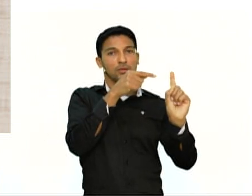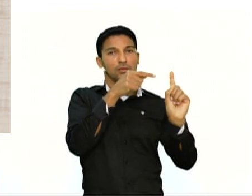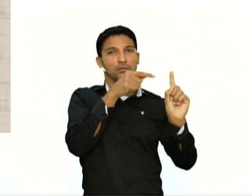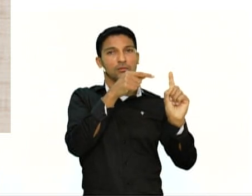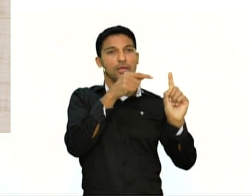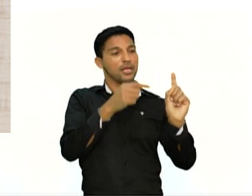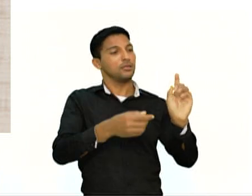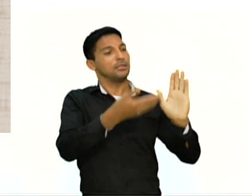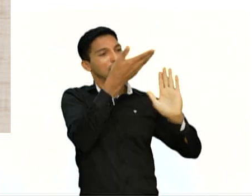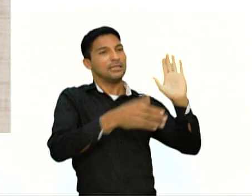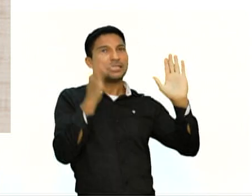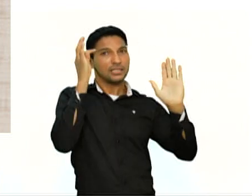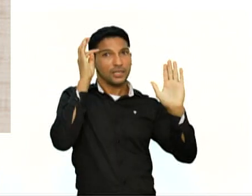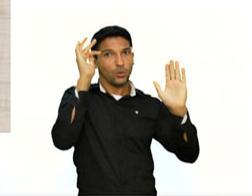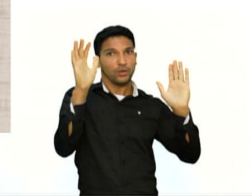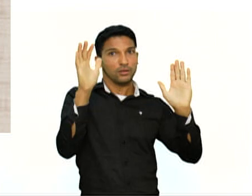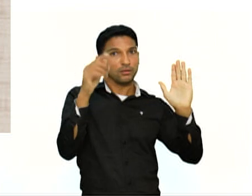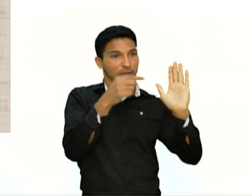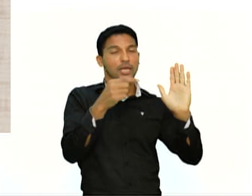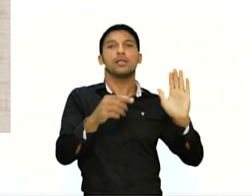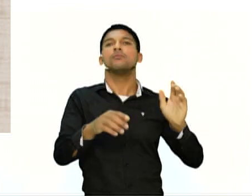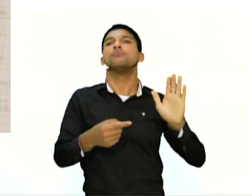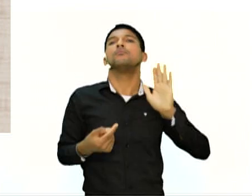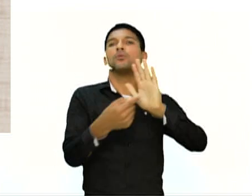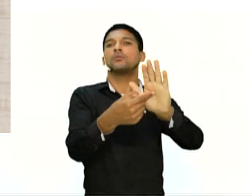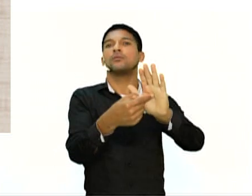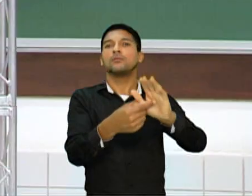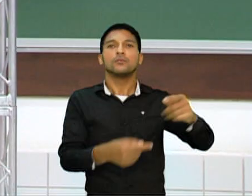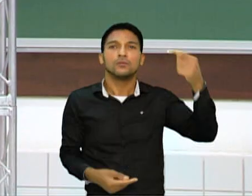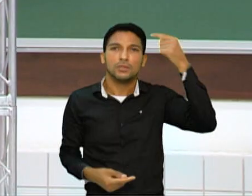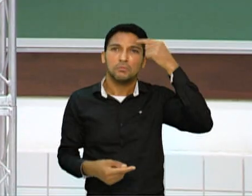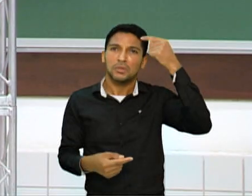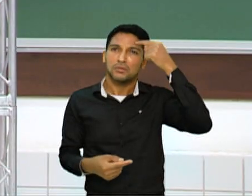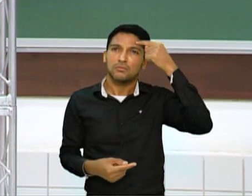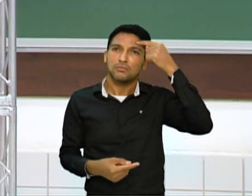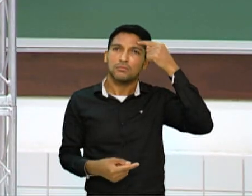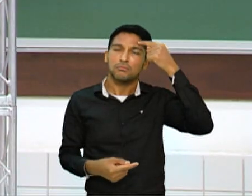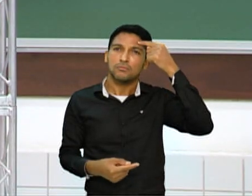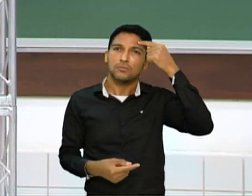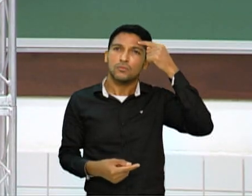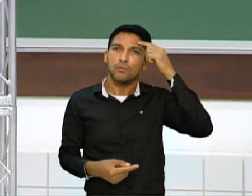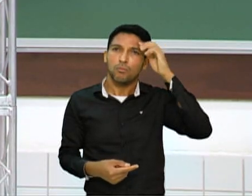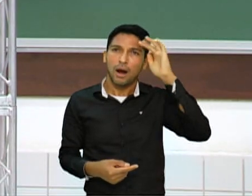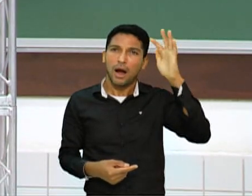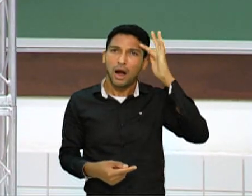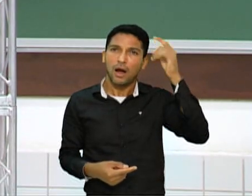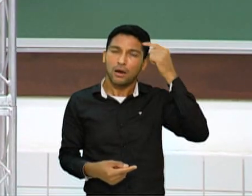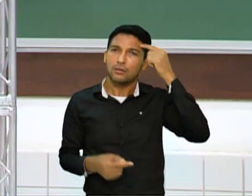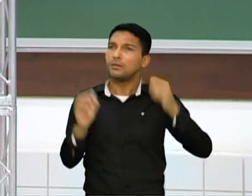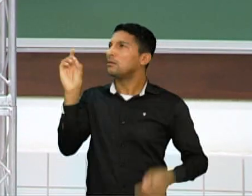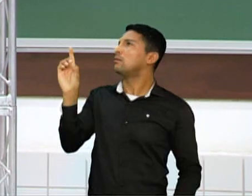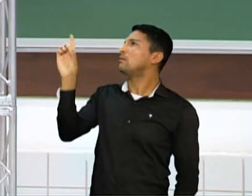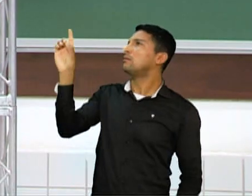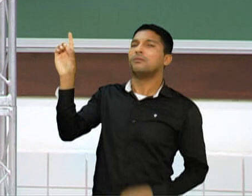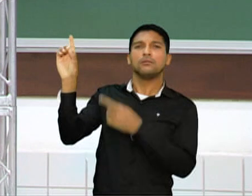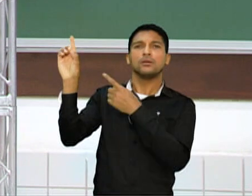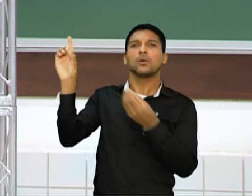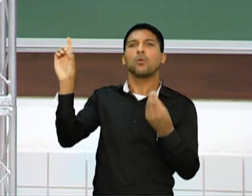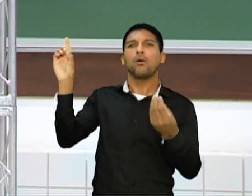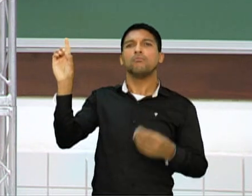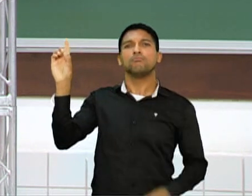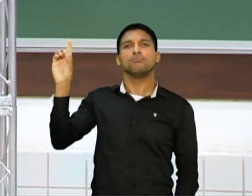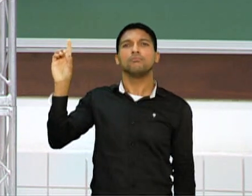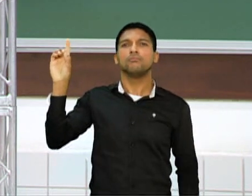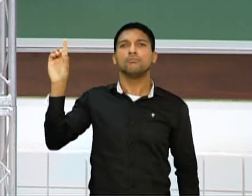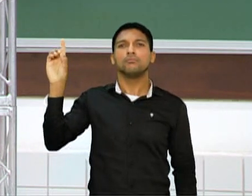verdade, por exemplo, quando eu penso a possibilidade de o conceito muito bem definido naquela sociedade como conceito